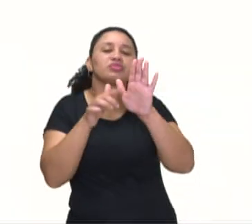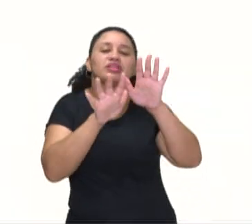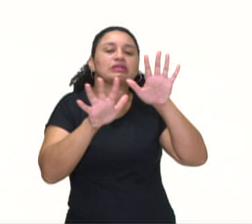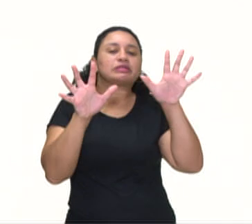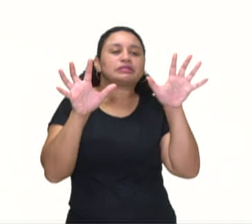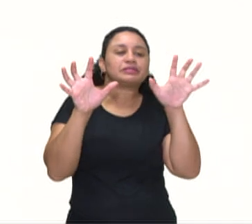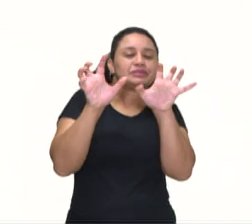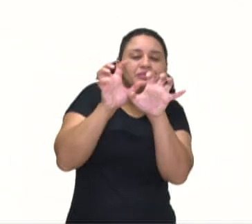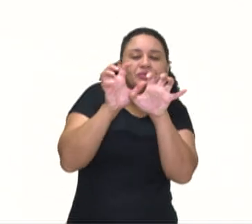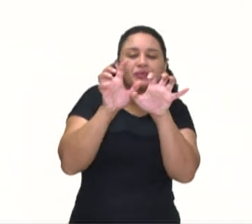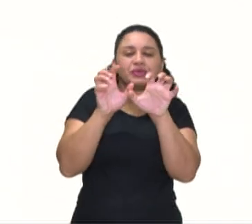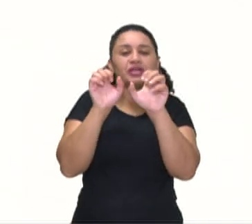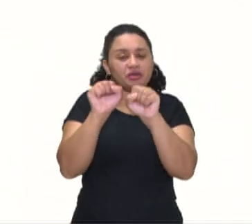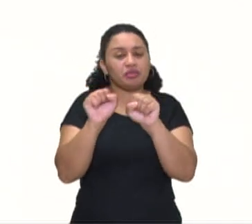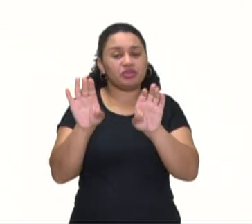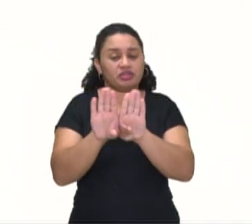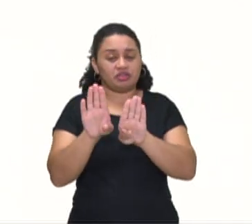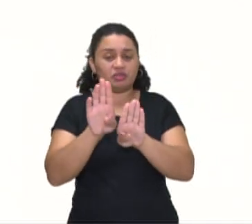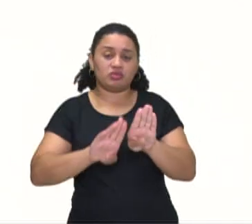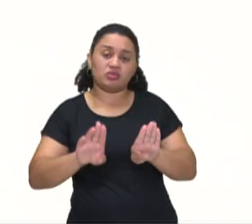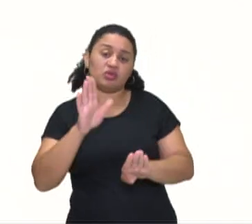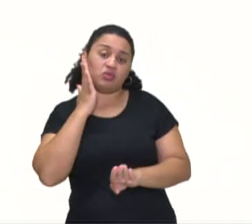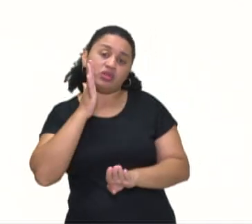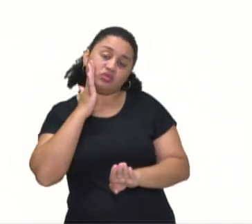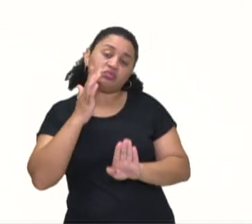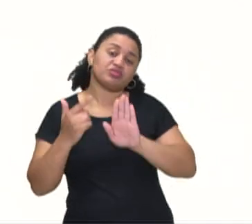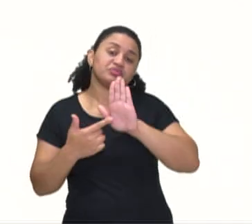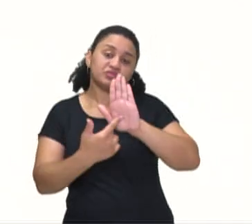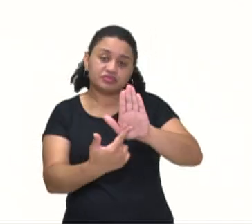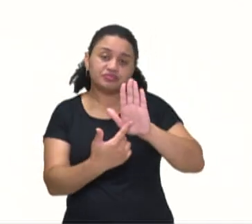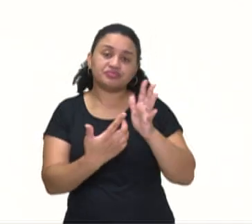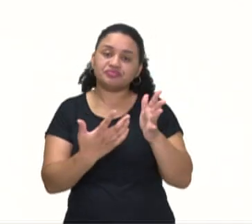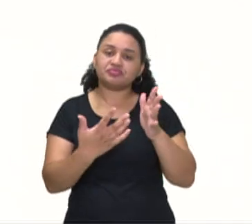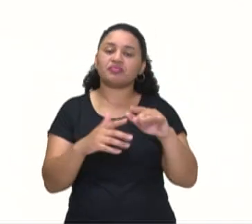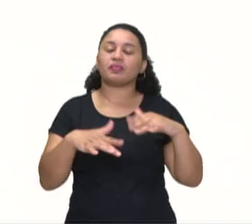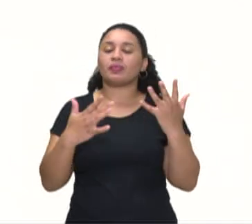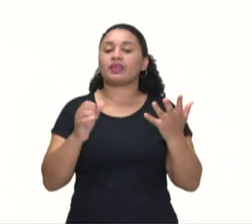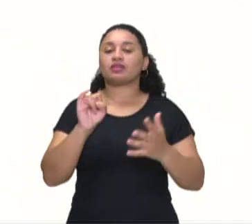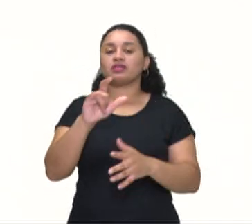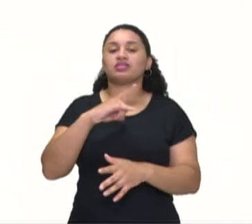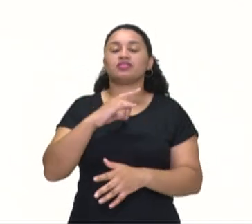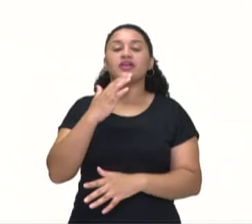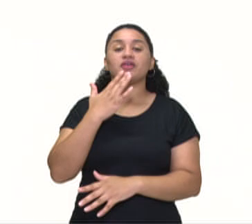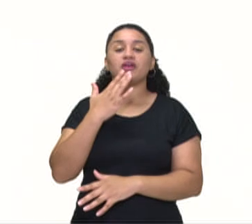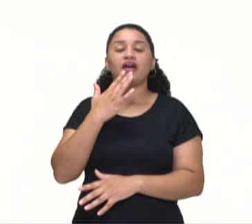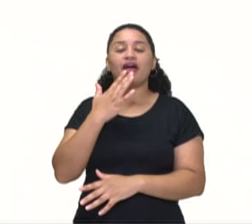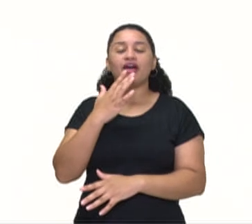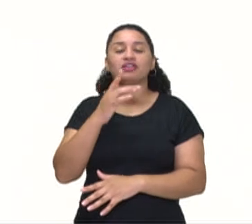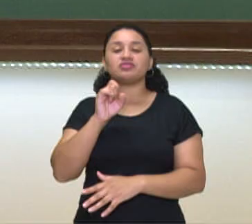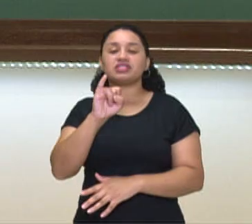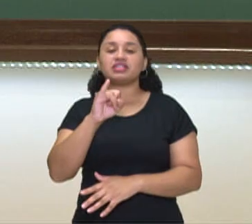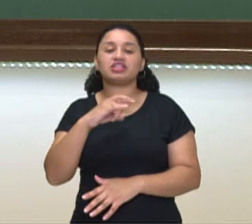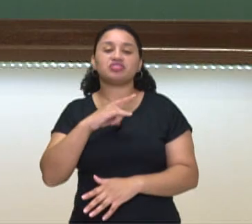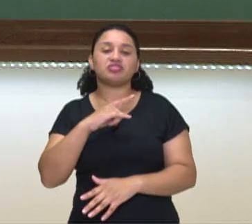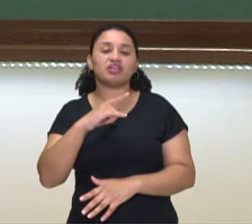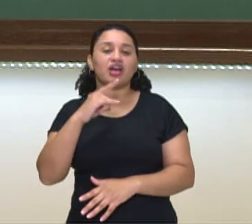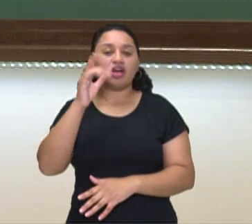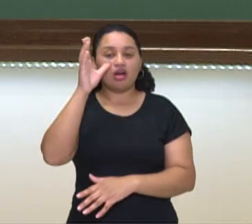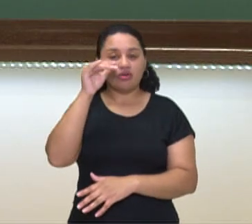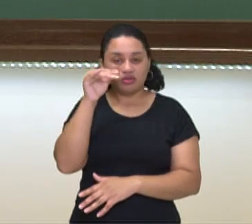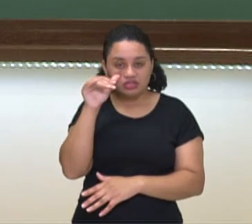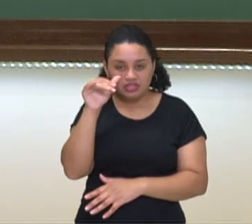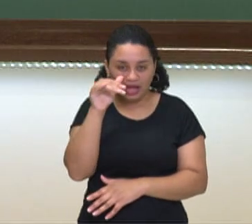ser representado com a cor, né? Então, se você tiver curiosidade, procura lá na